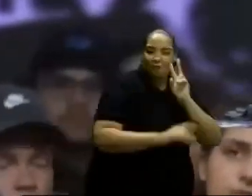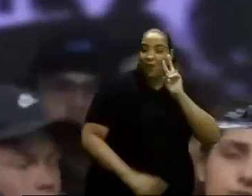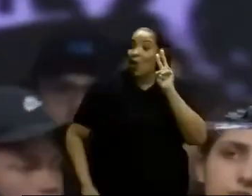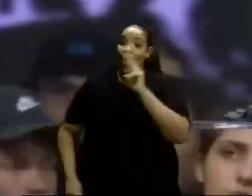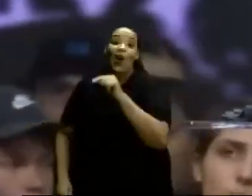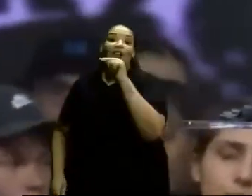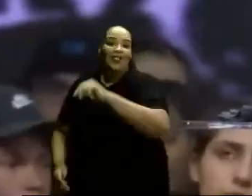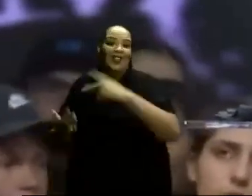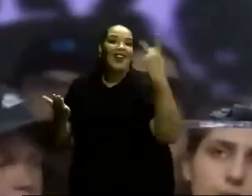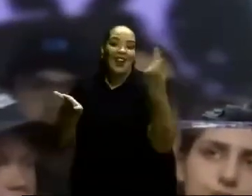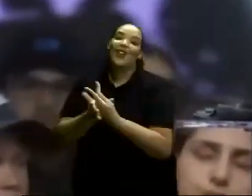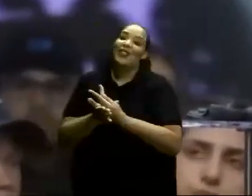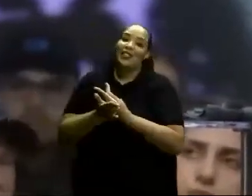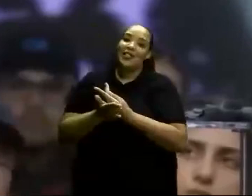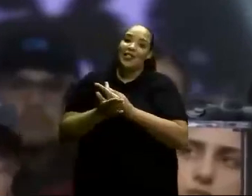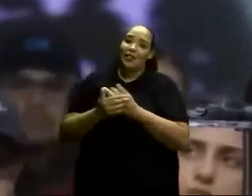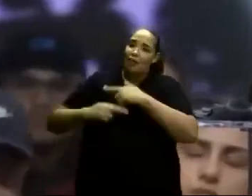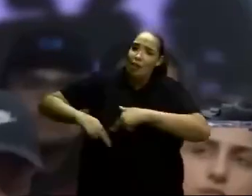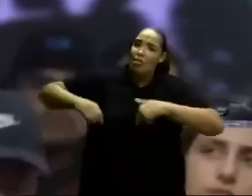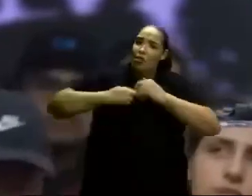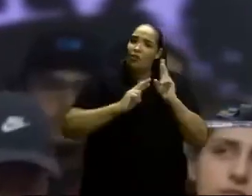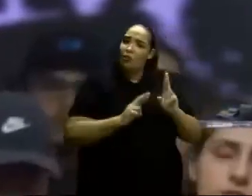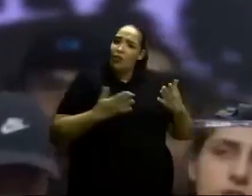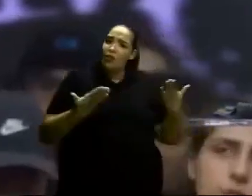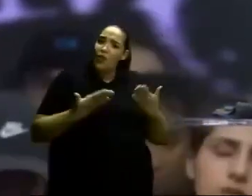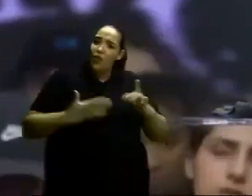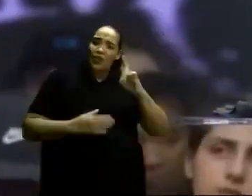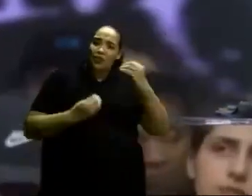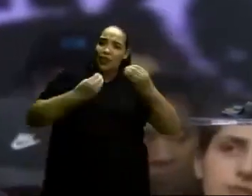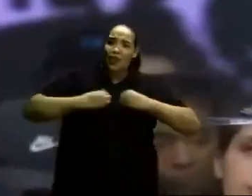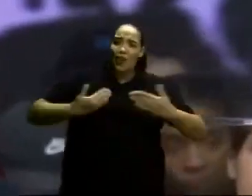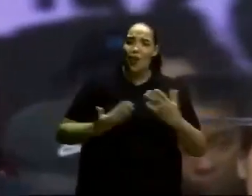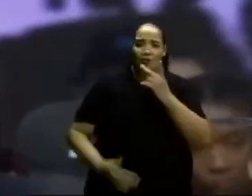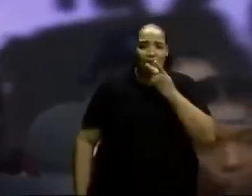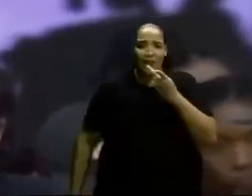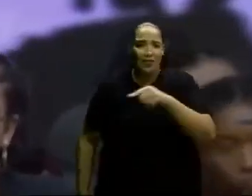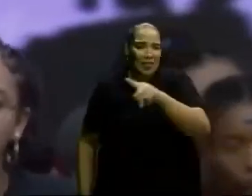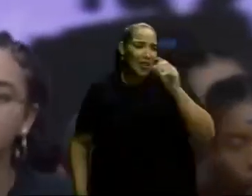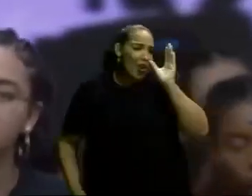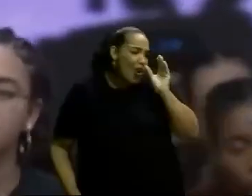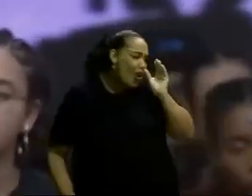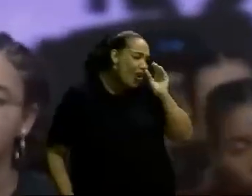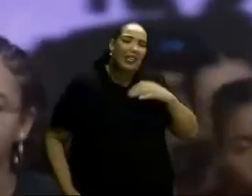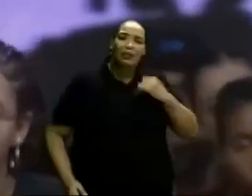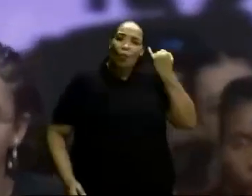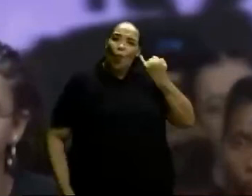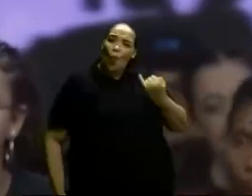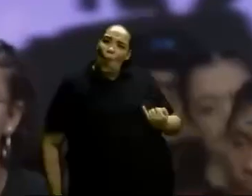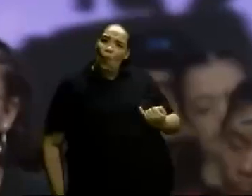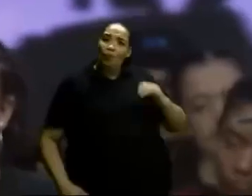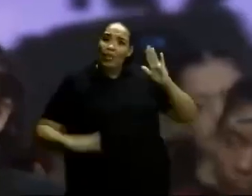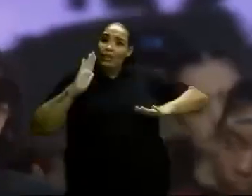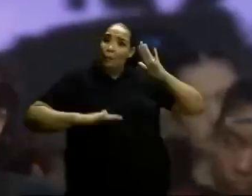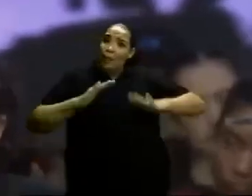está se... Renova a tua esperança hoje. Deus te trouxe hoje aqui para dizer: você não tem que olhar que você está emagrecendo, porque dependendo da